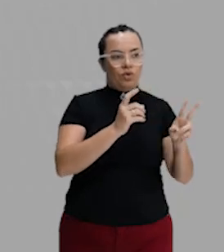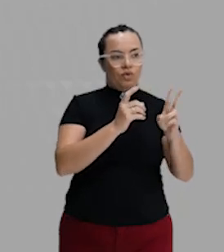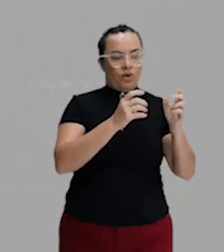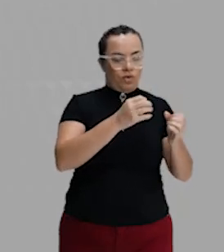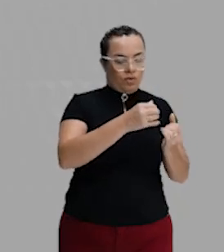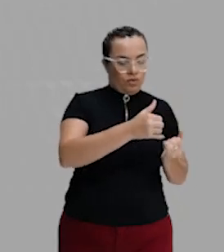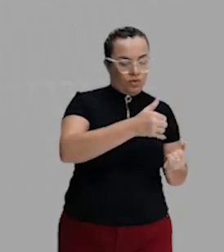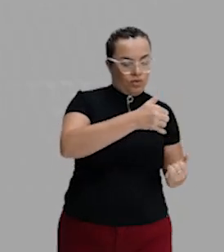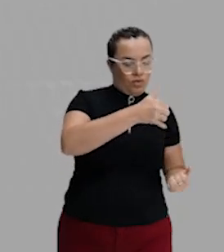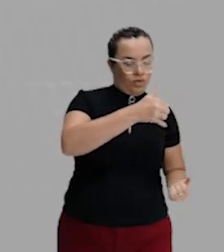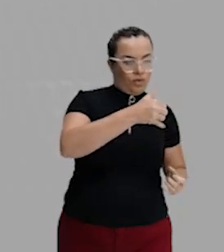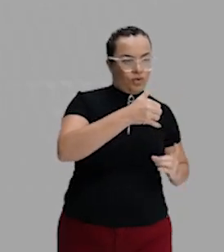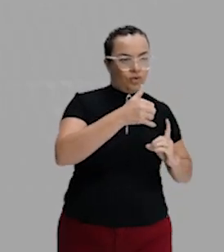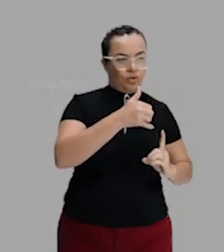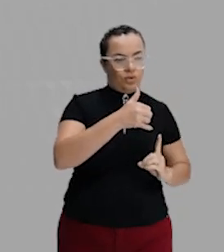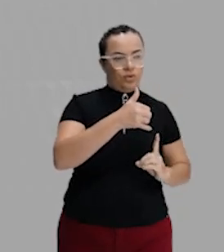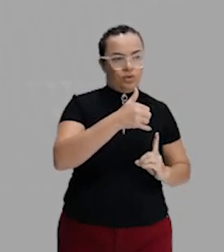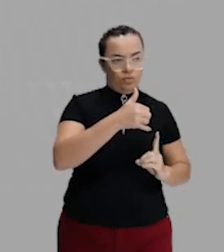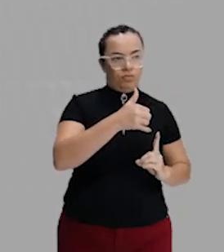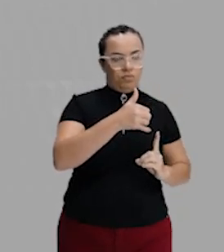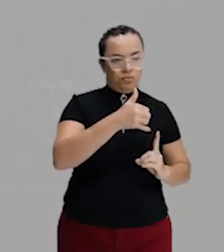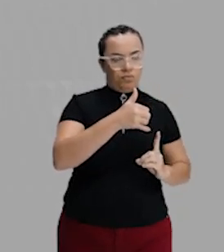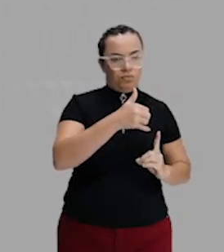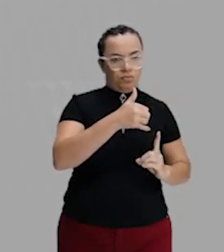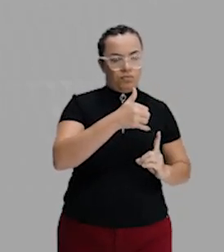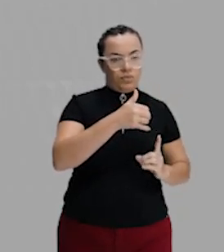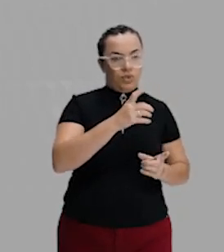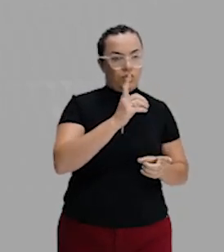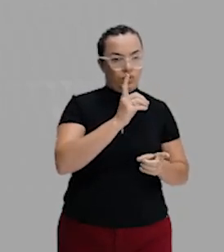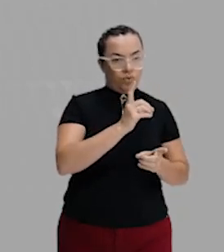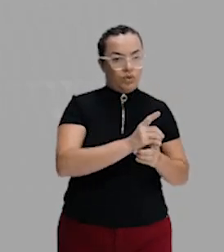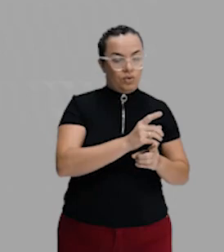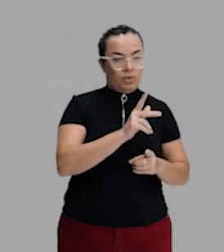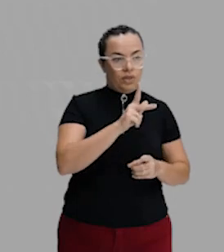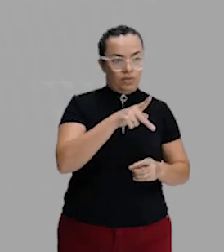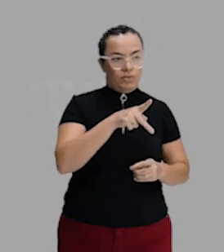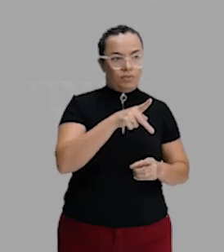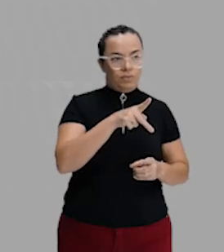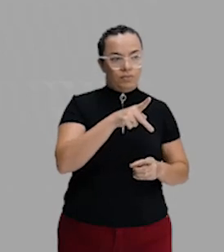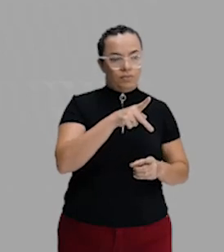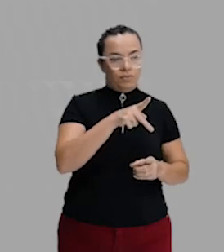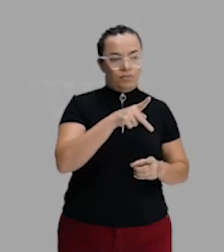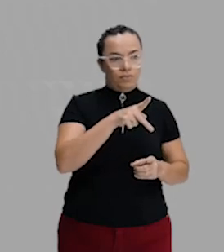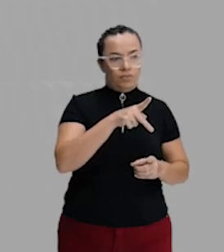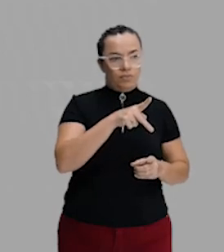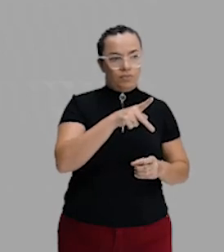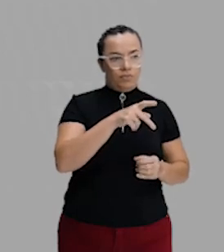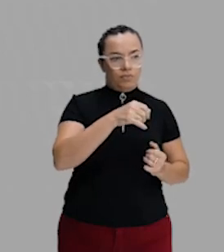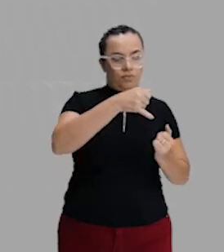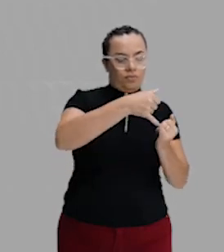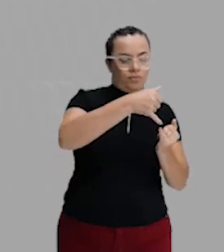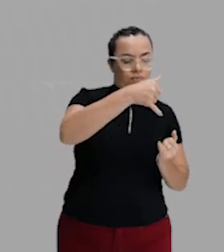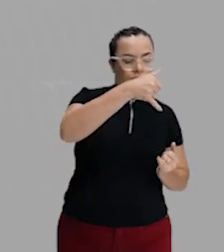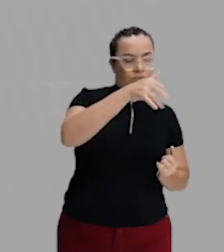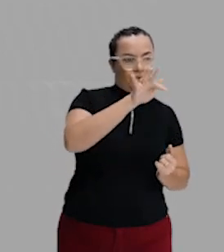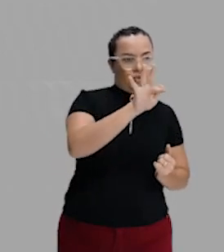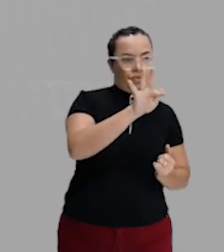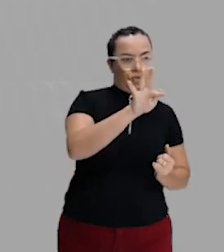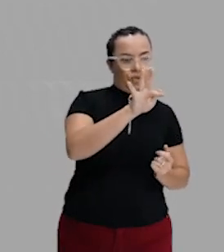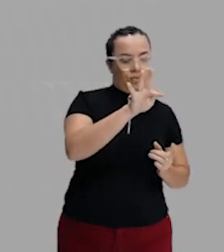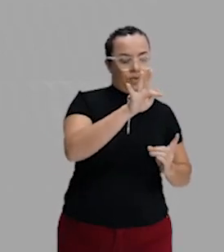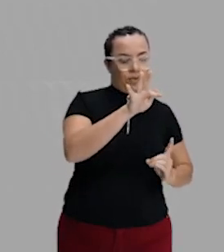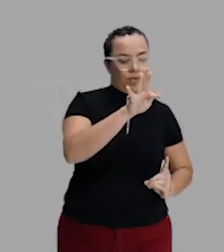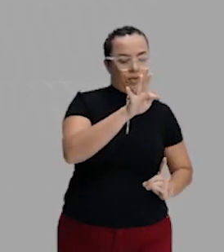Certo? Veja que eu já encontrei o parâmetro, né? Eu já encontrei o parâmetro. O parâmetro da distância do foco para a reta